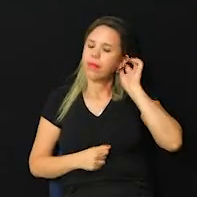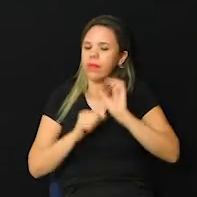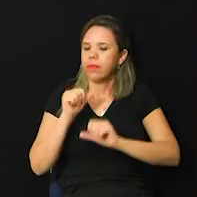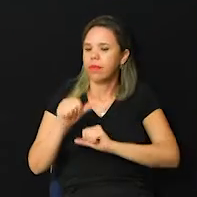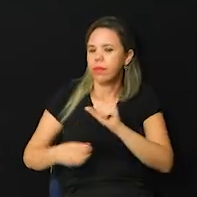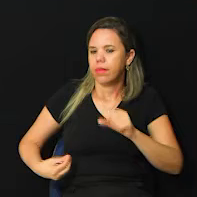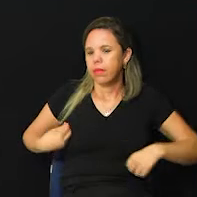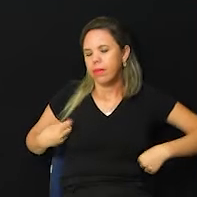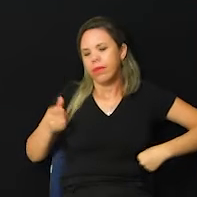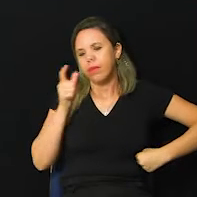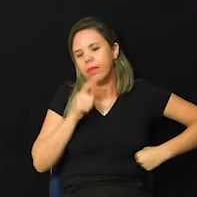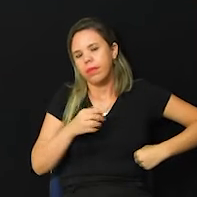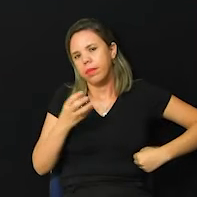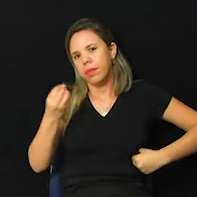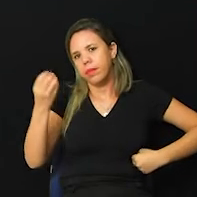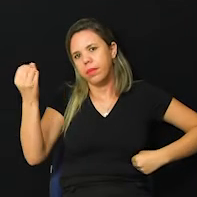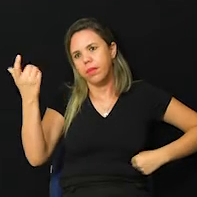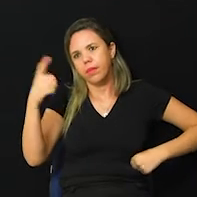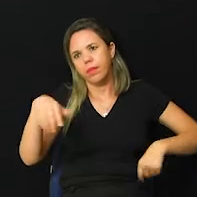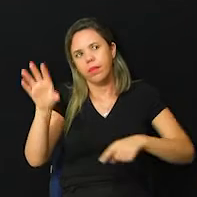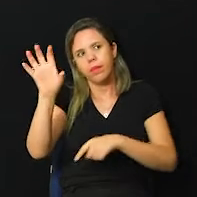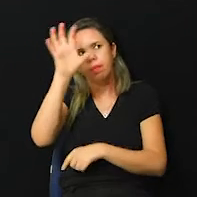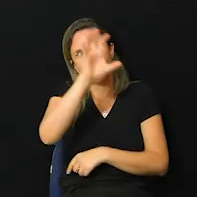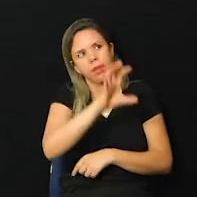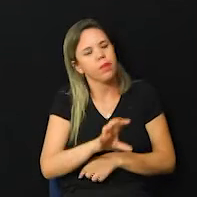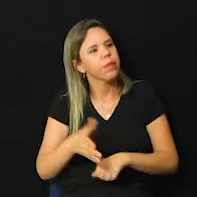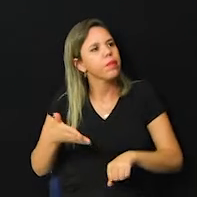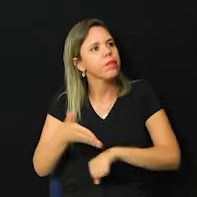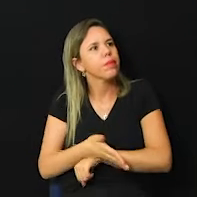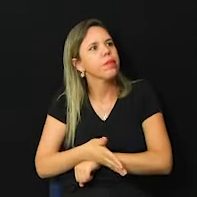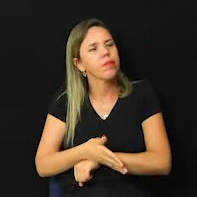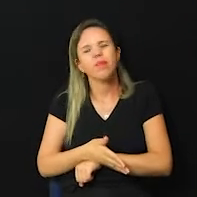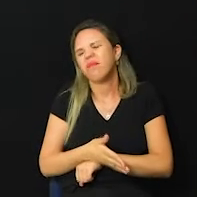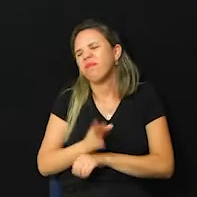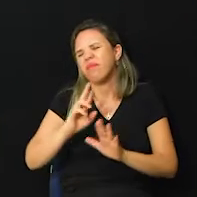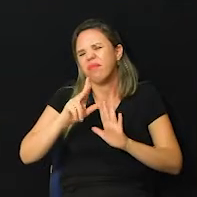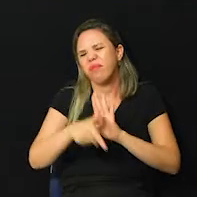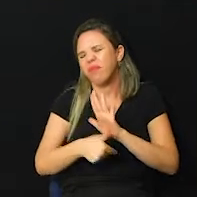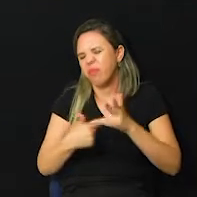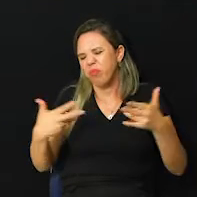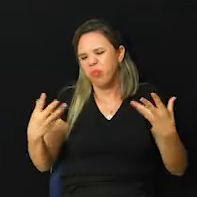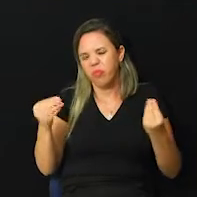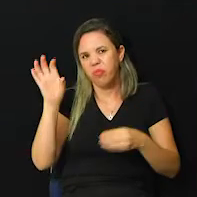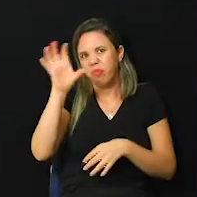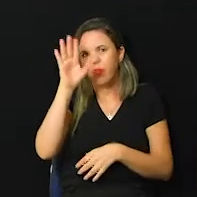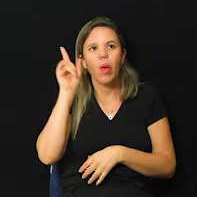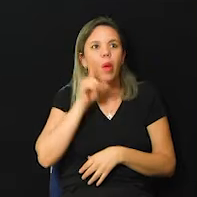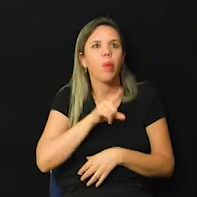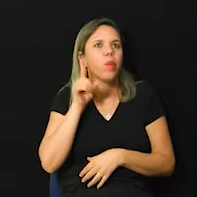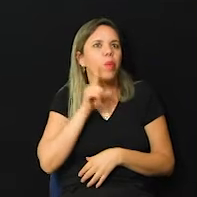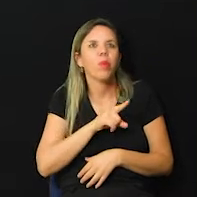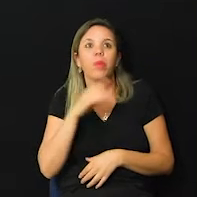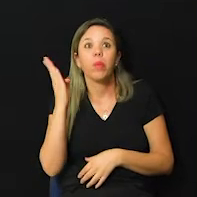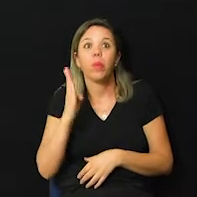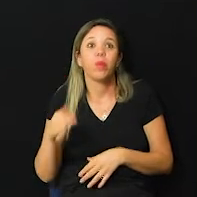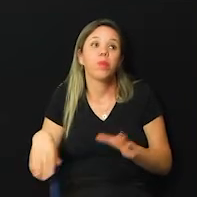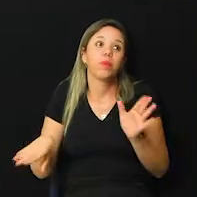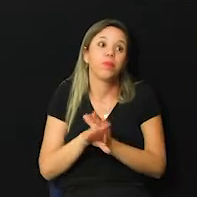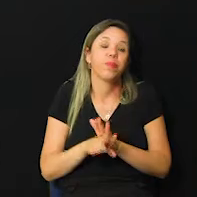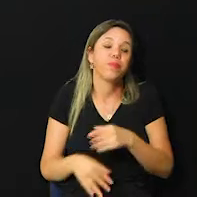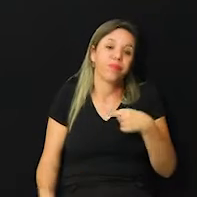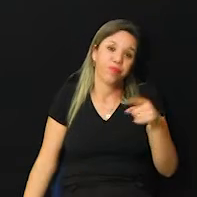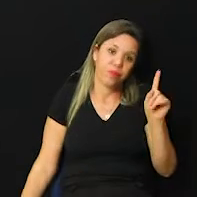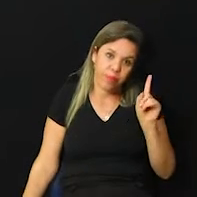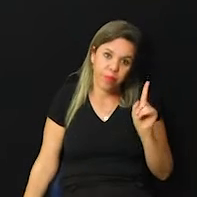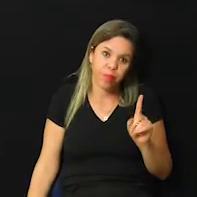mudou minha vida eu consigo viajar para outro estado já Visitei a Califórnia Já fui passearam já viajei para o